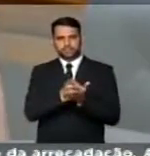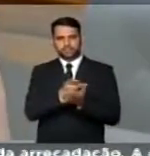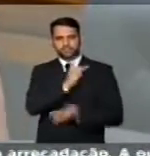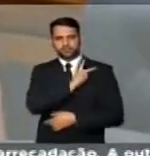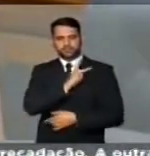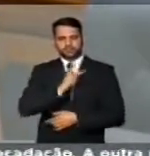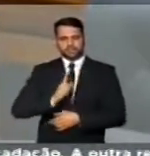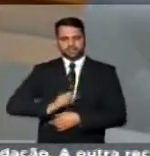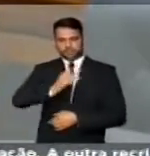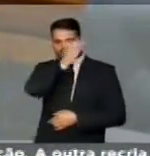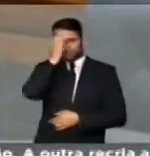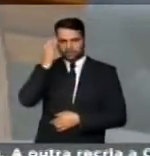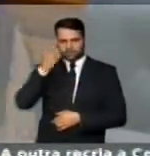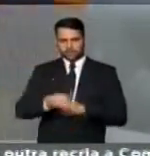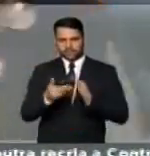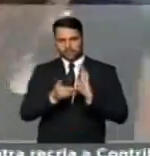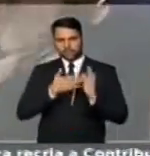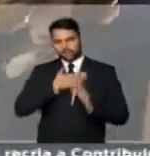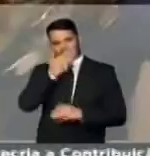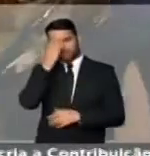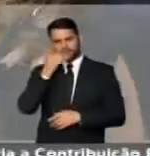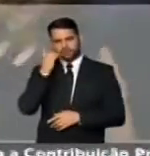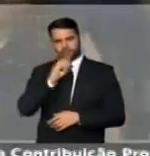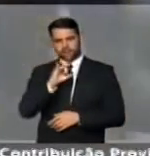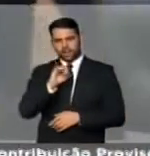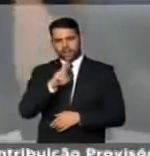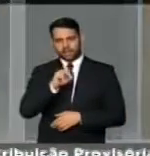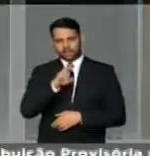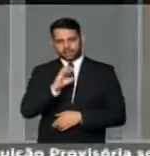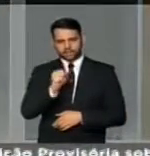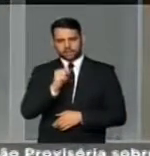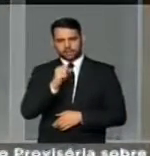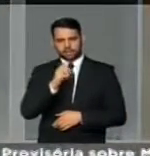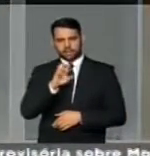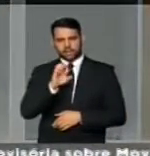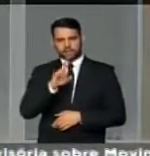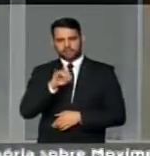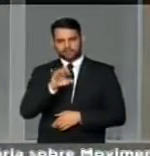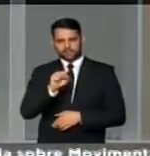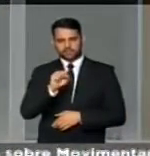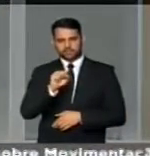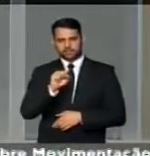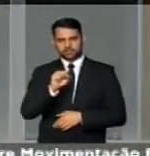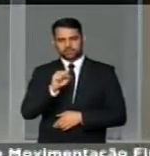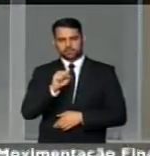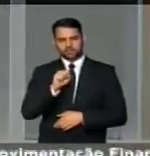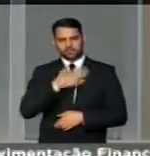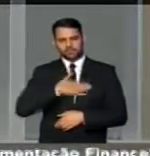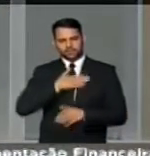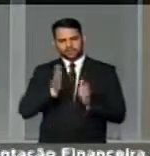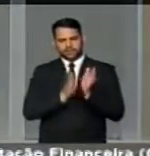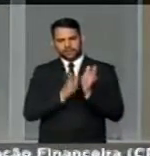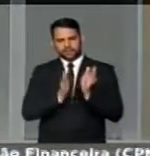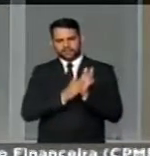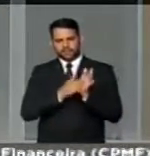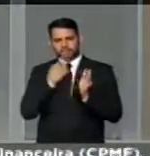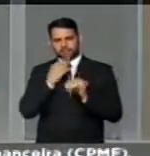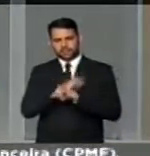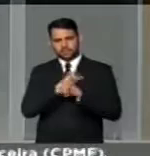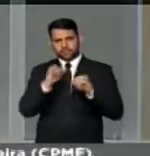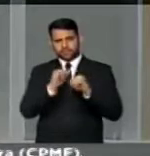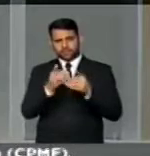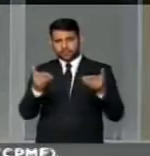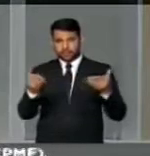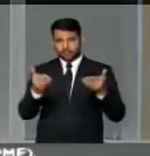na presidência dessa casa. Muito obrigada. Obrigado, deputada Clarice. Deputado Edmilson, depois Chico, deputado Ivan, depois Glauber. Quero parabenizá-lo pelo